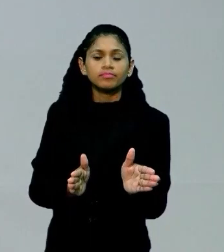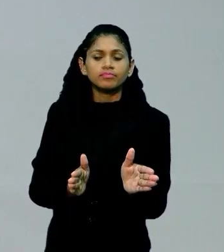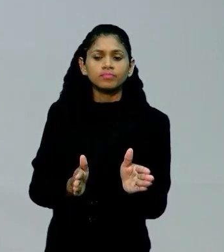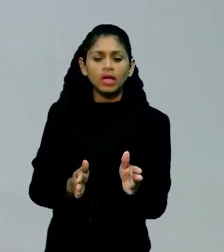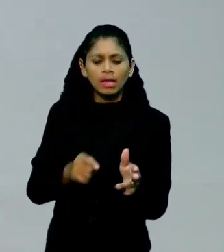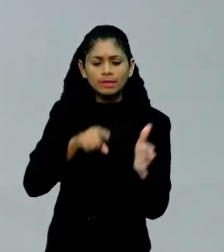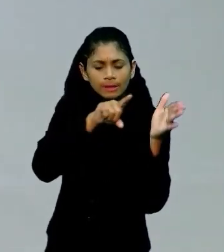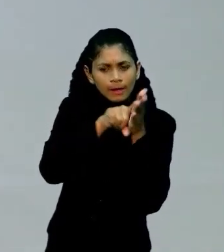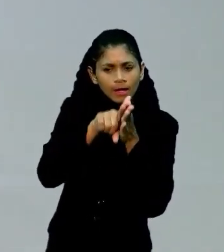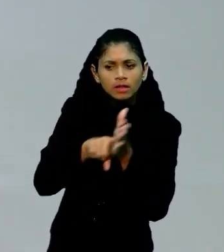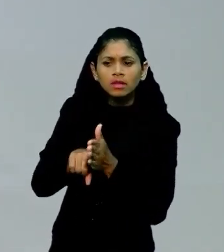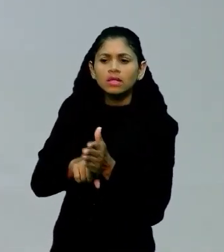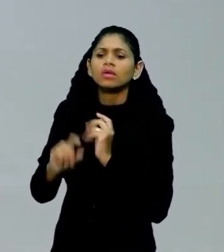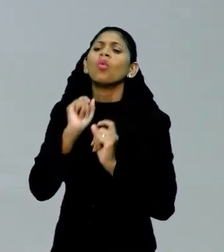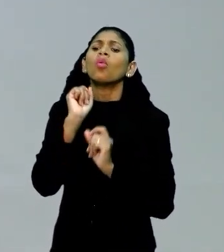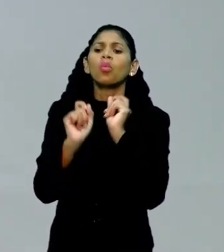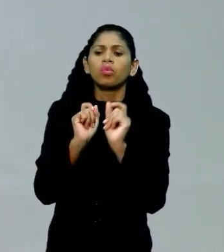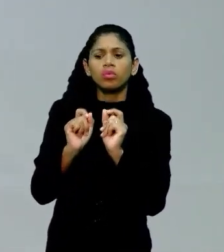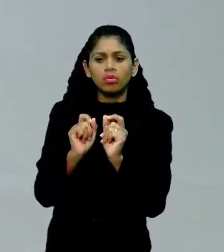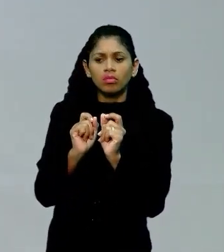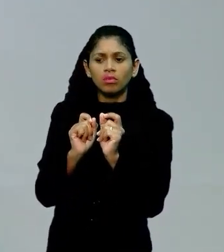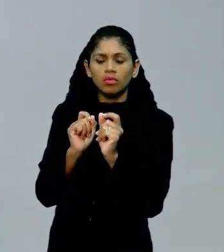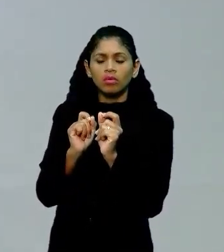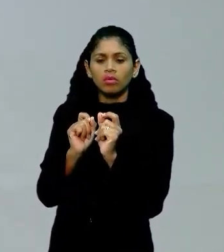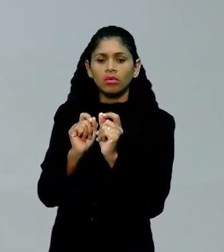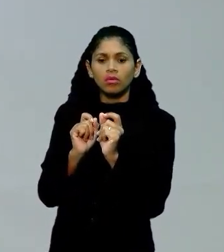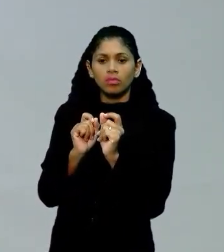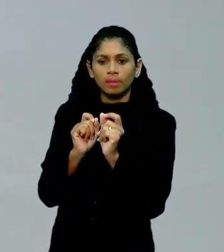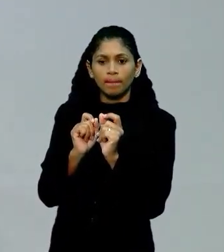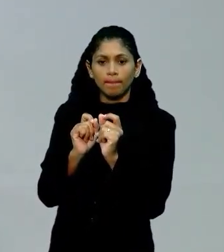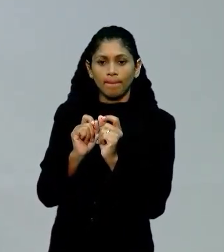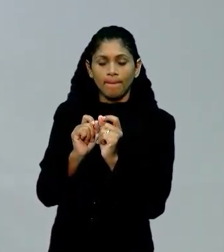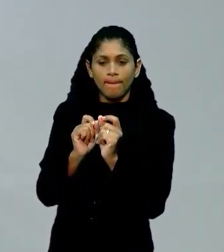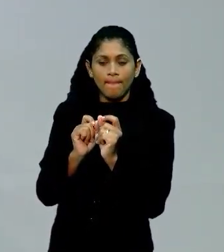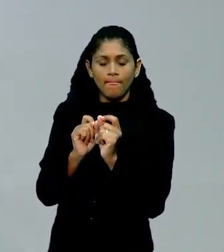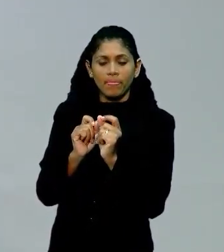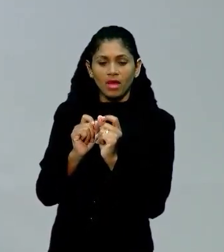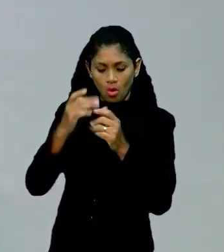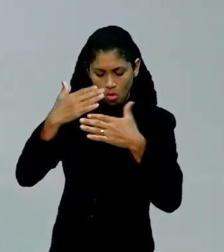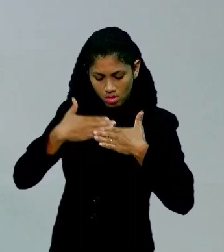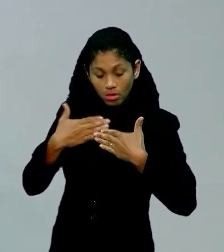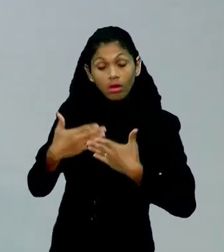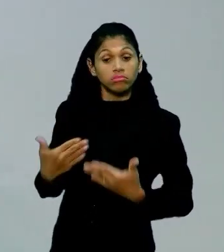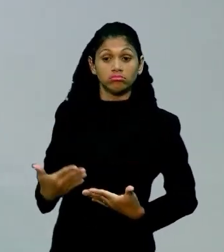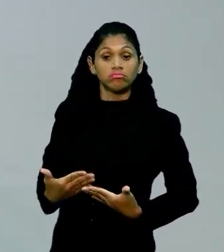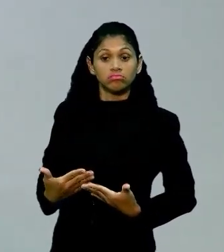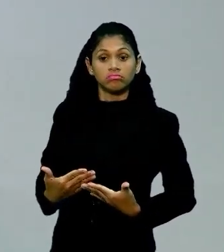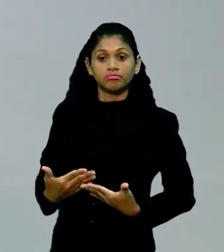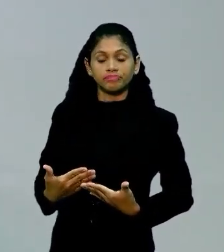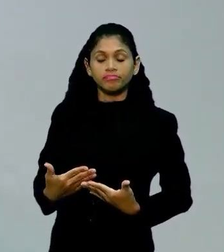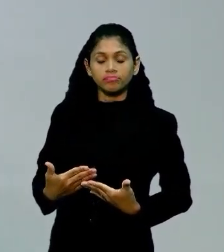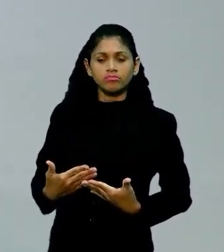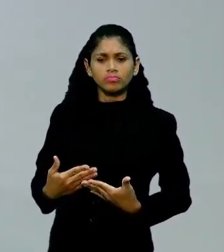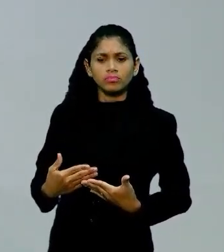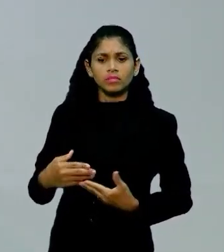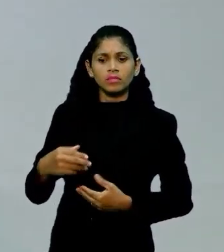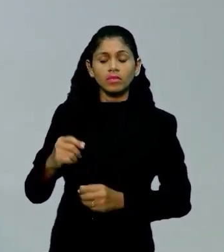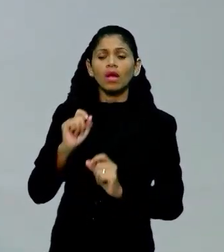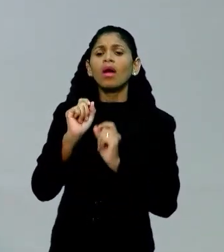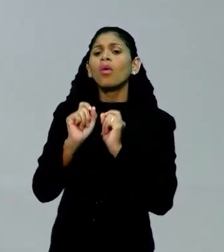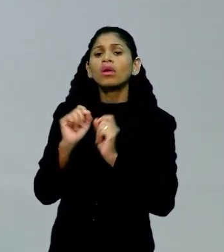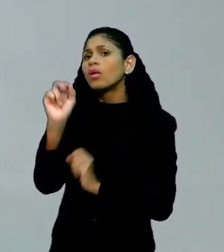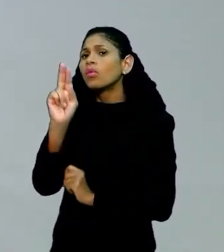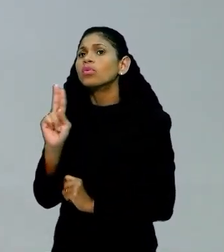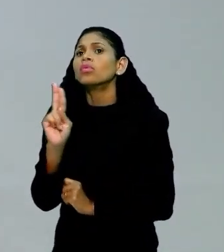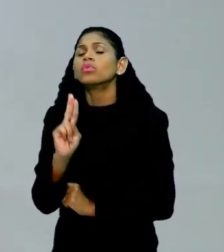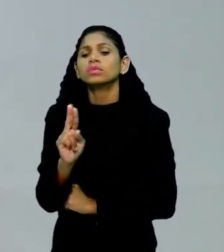corpo e o corpo ele é ferramenta ele é meio de que disciplina o que é que a gente utiliza como linguagem para expressar e dizer